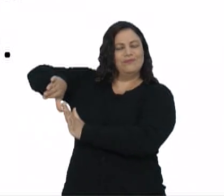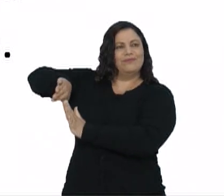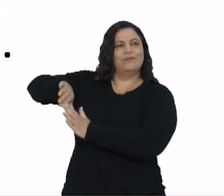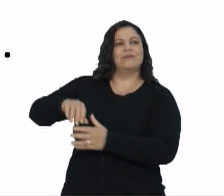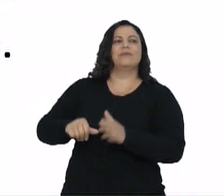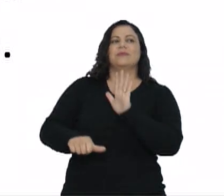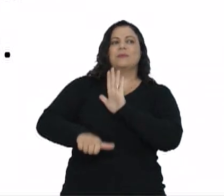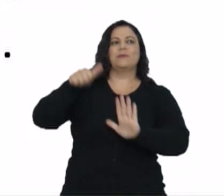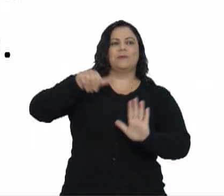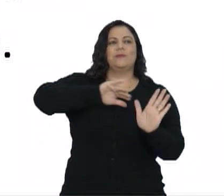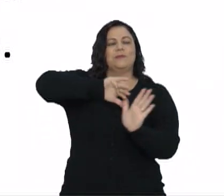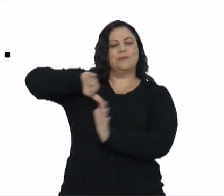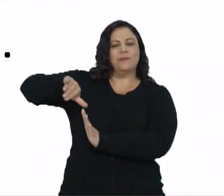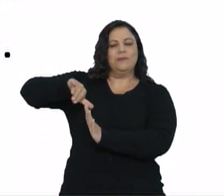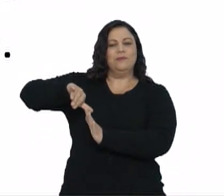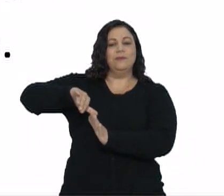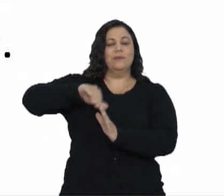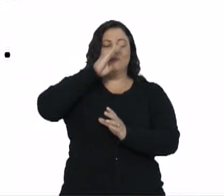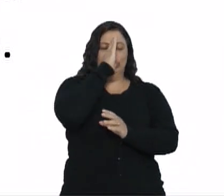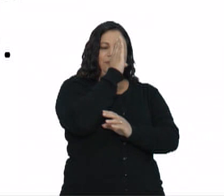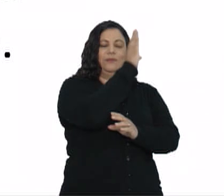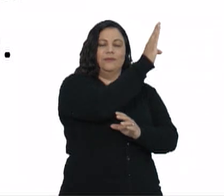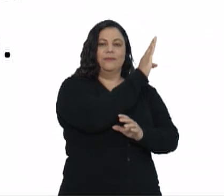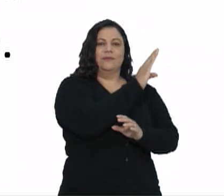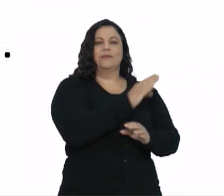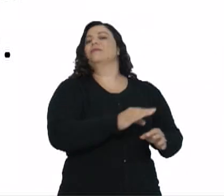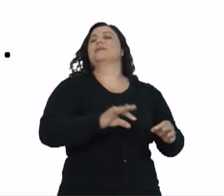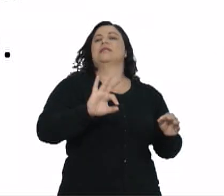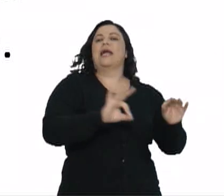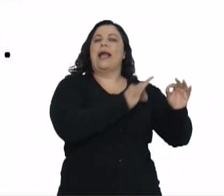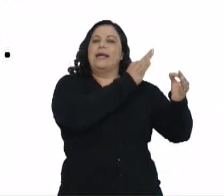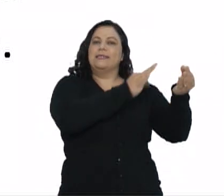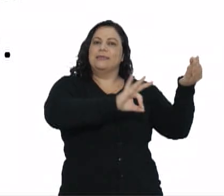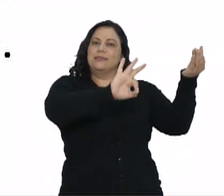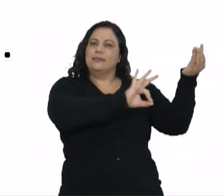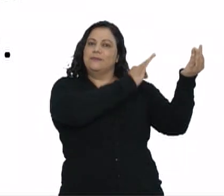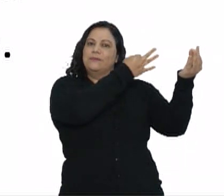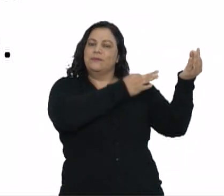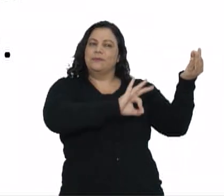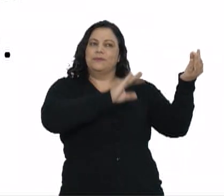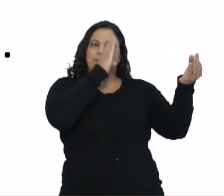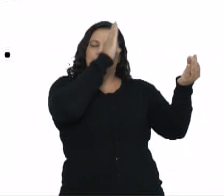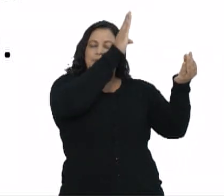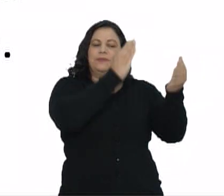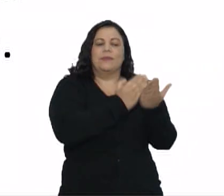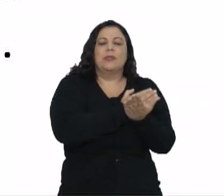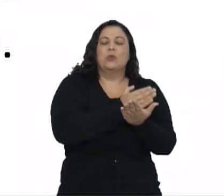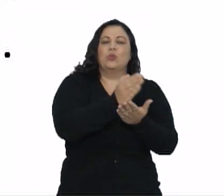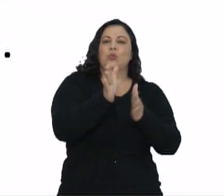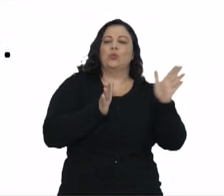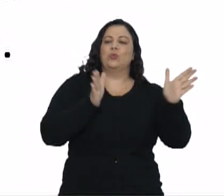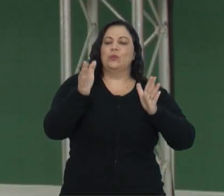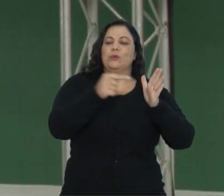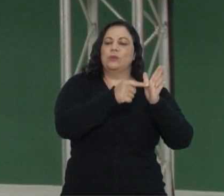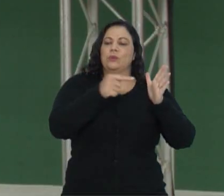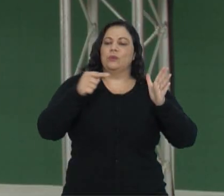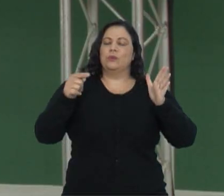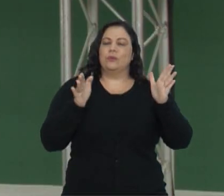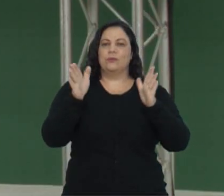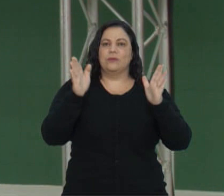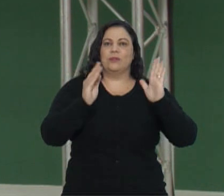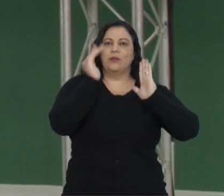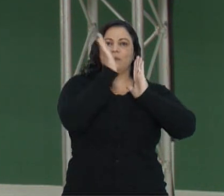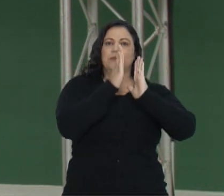né? Privilegiando as cordas e na orquestra do início barroco. Tá? Então, a gente já falou que foi um grande